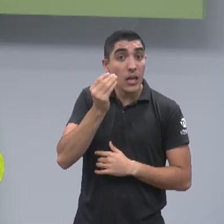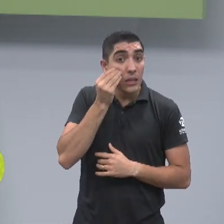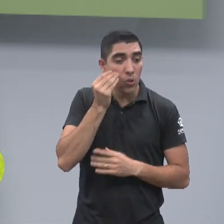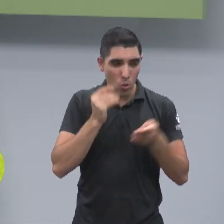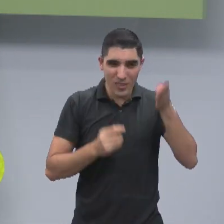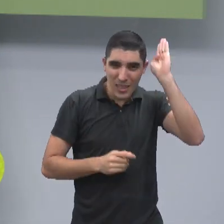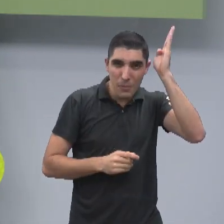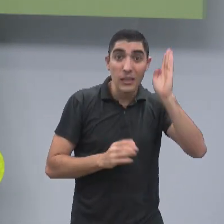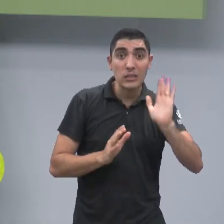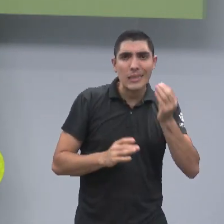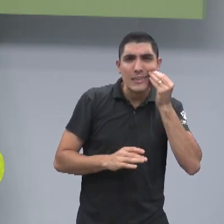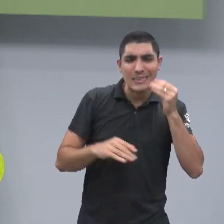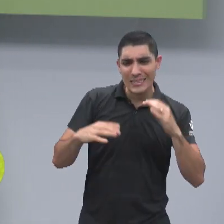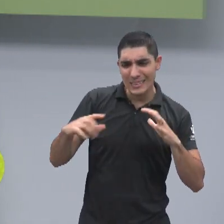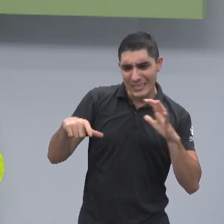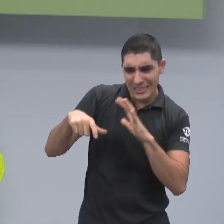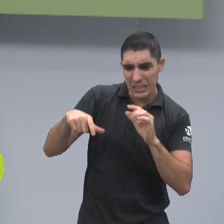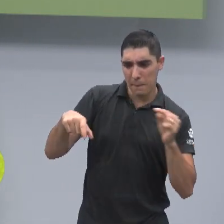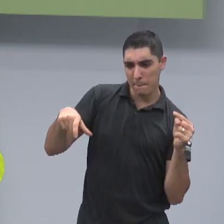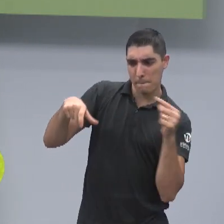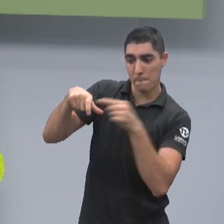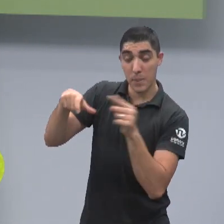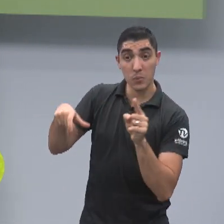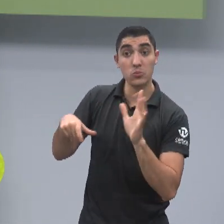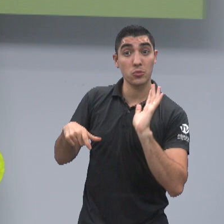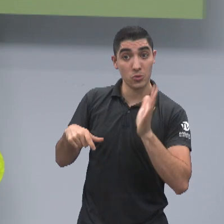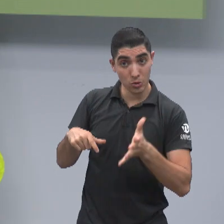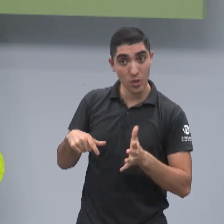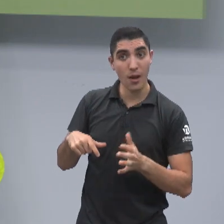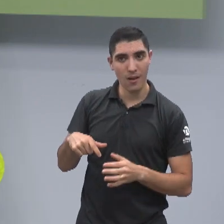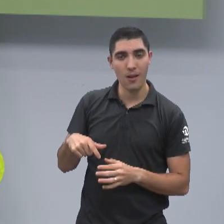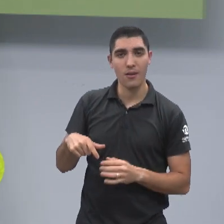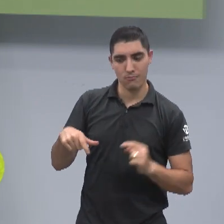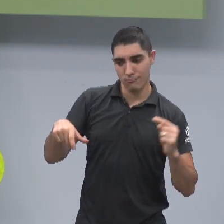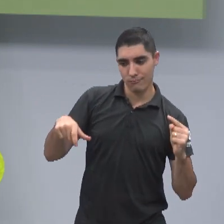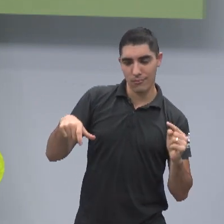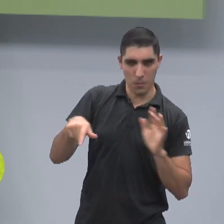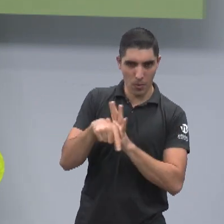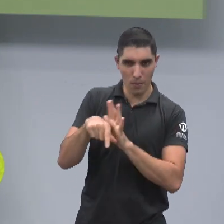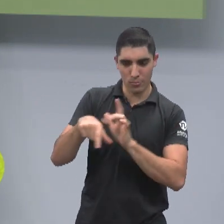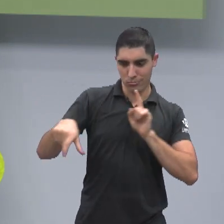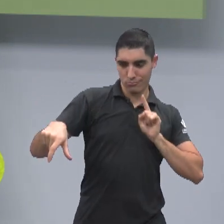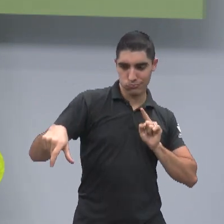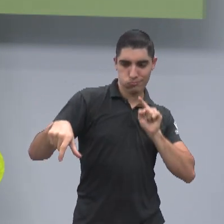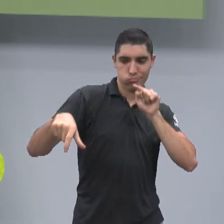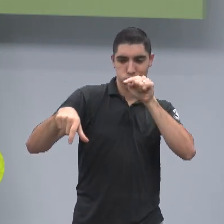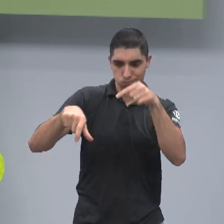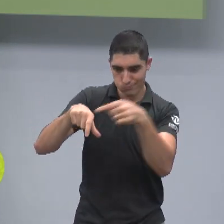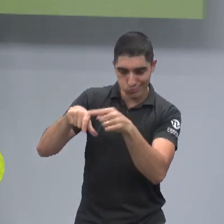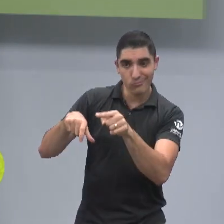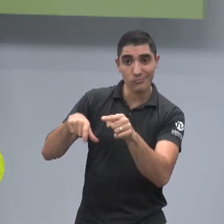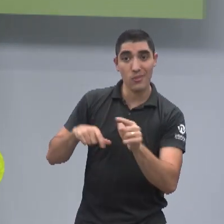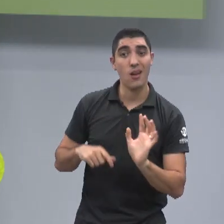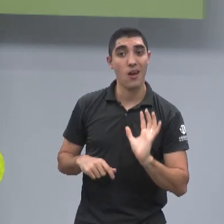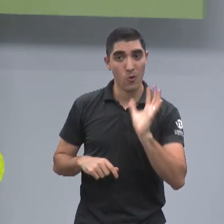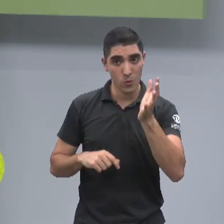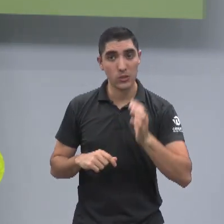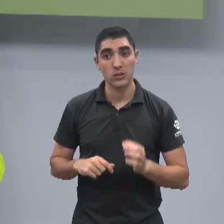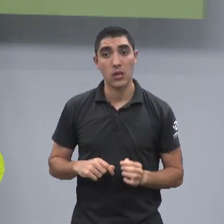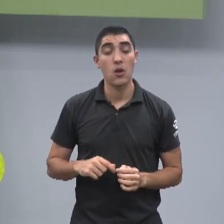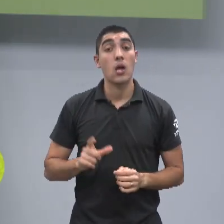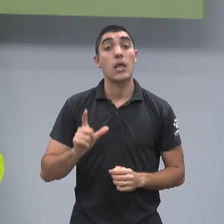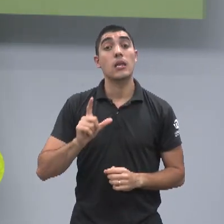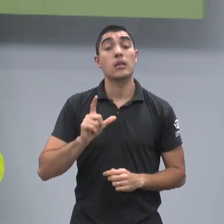uma bola na trave numa jogada parada, de bola parada, né? Numa cobrança de escanteio, mas e aí no segundo tempo deu uma